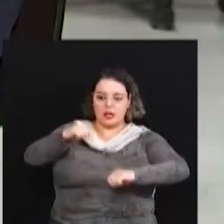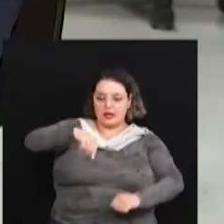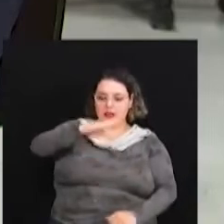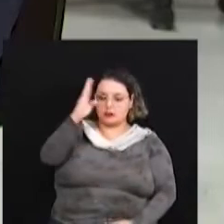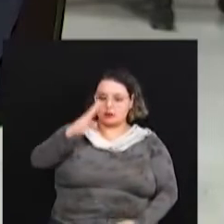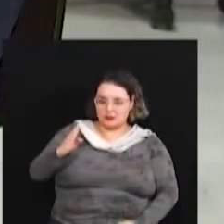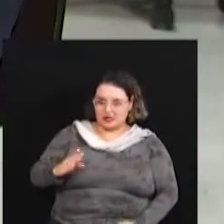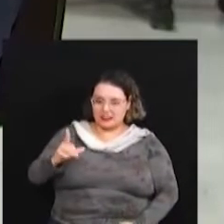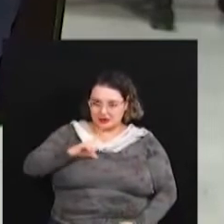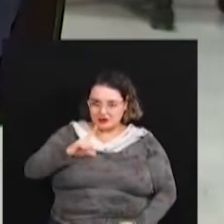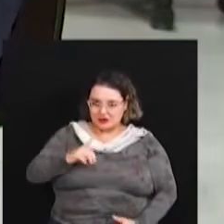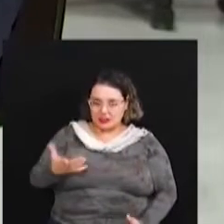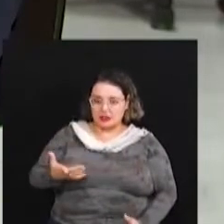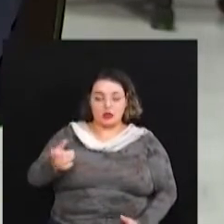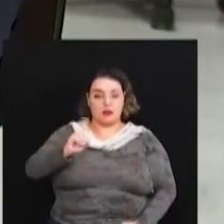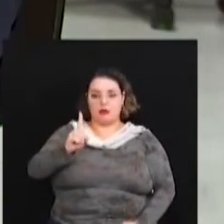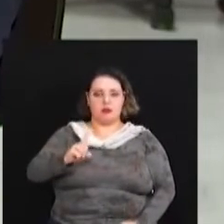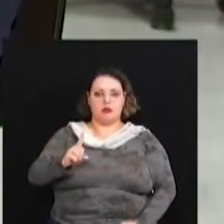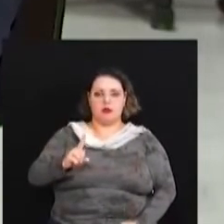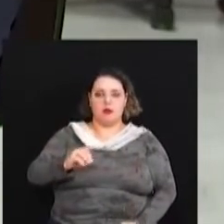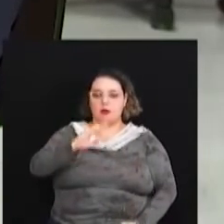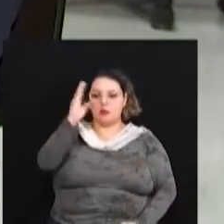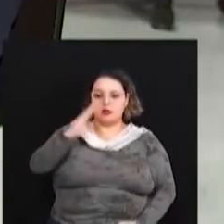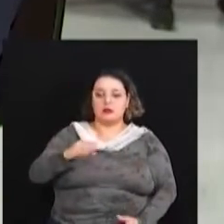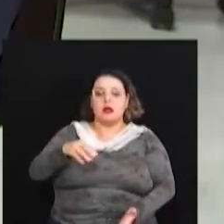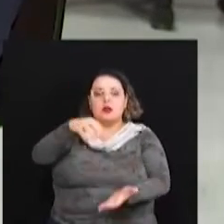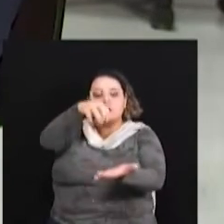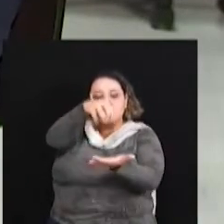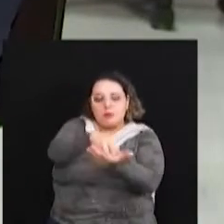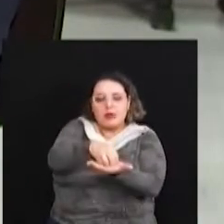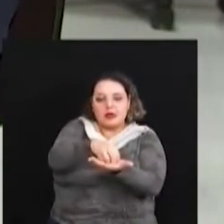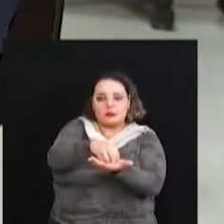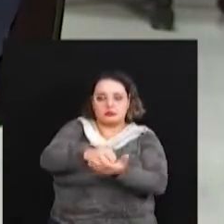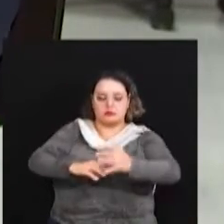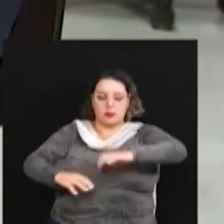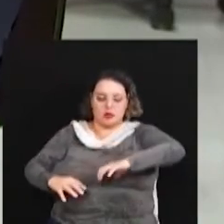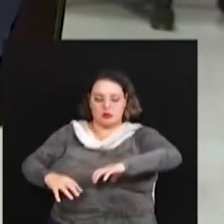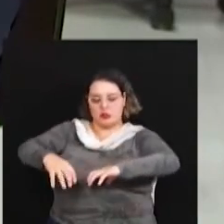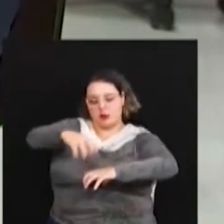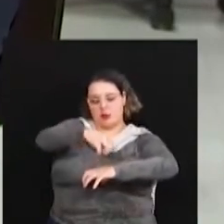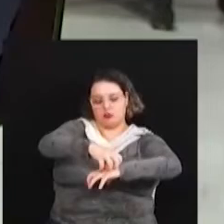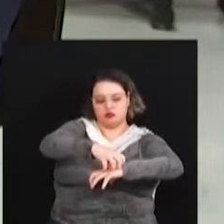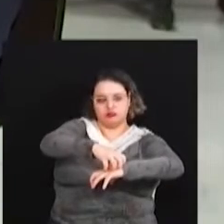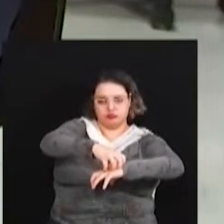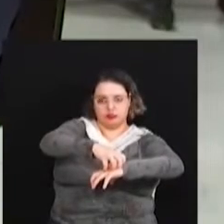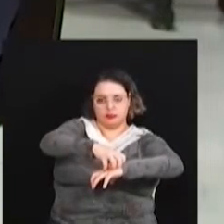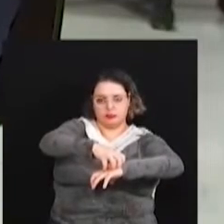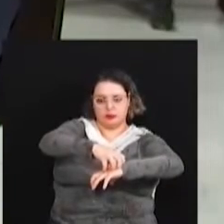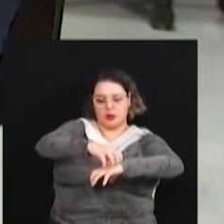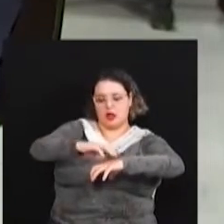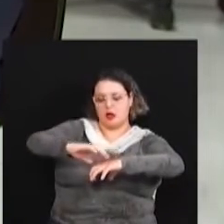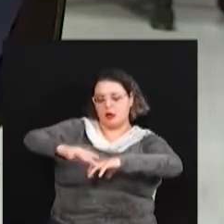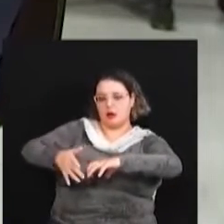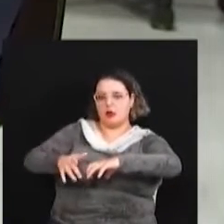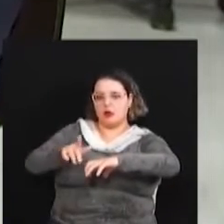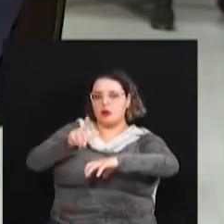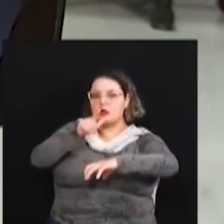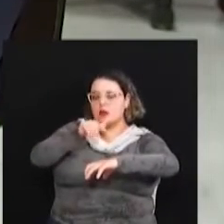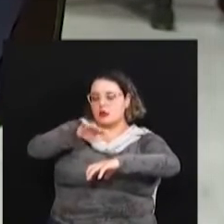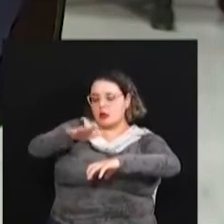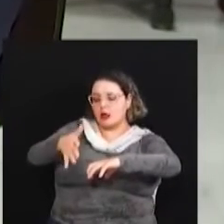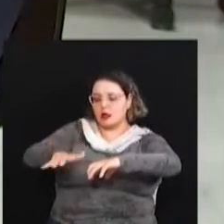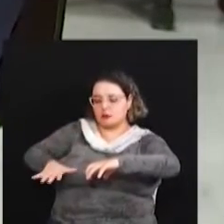de risco, de ameaça? Não, o Brasil está no meio da placa. Então, a borda da placa está no Oceano Pacífico, no litoral